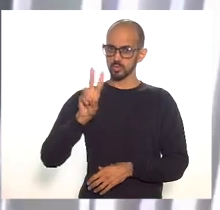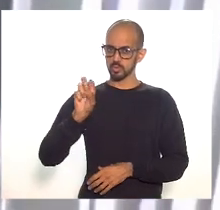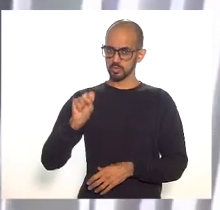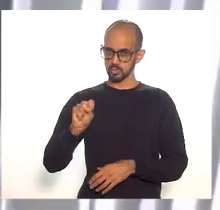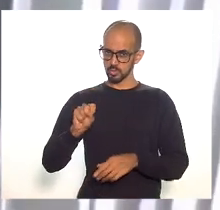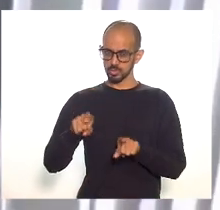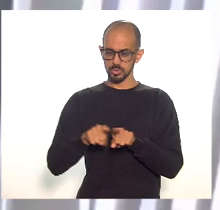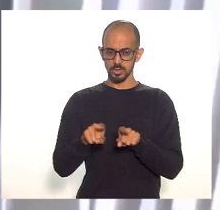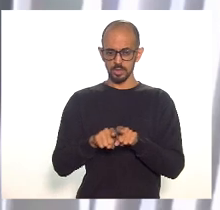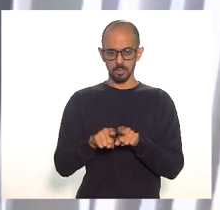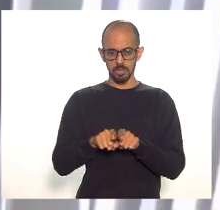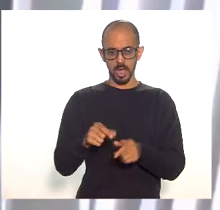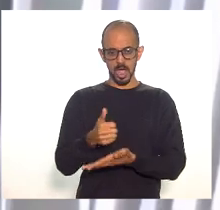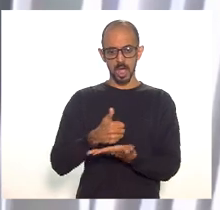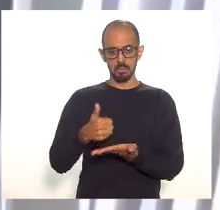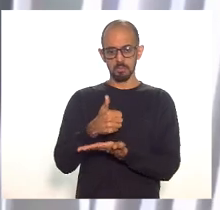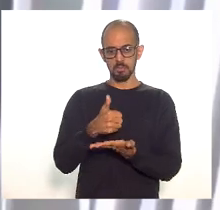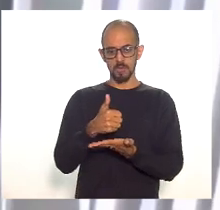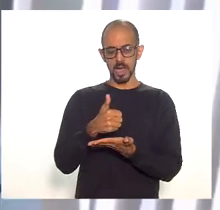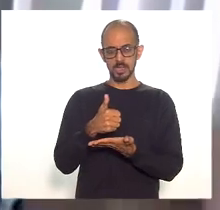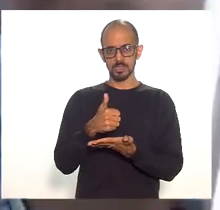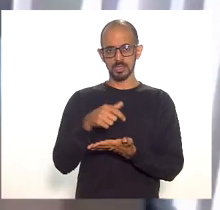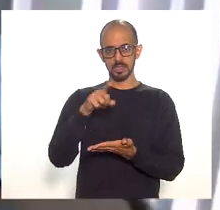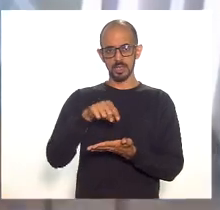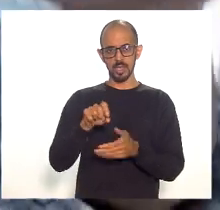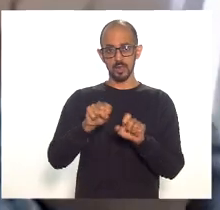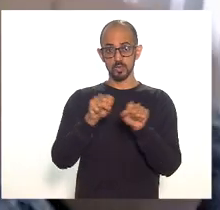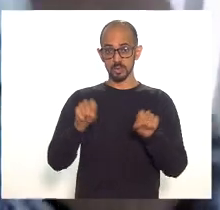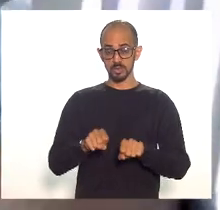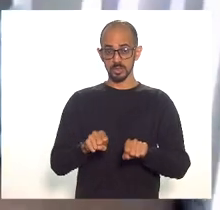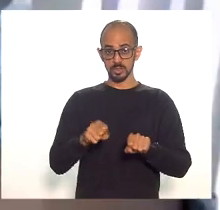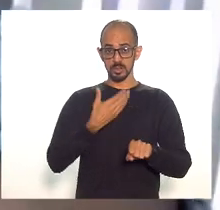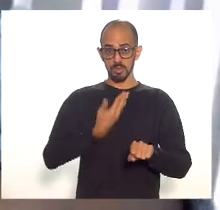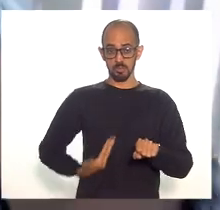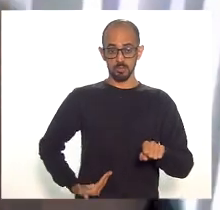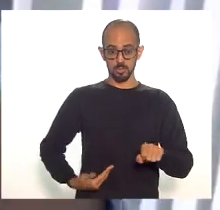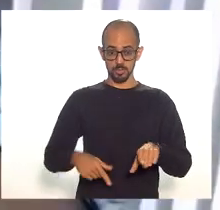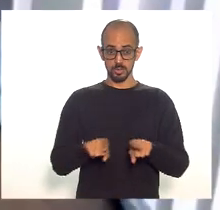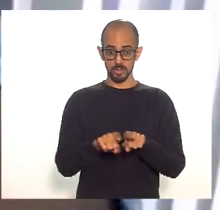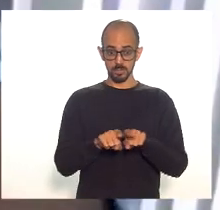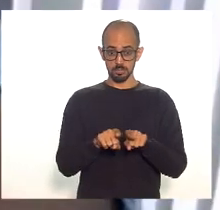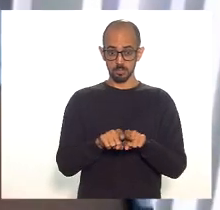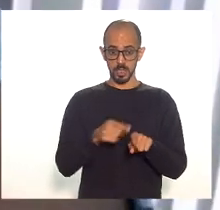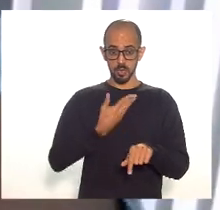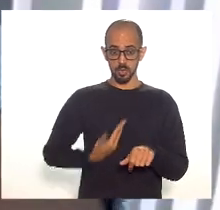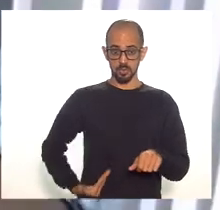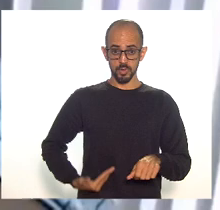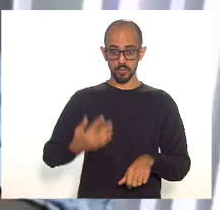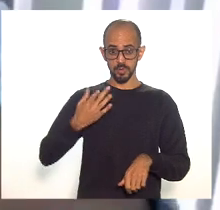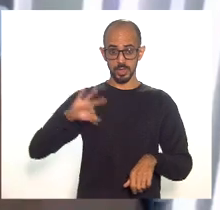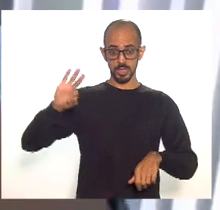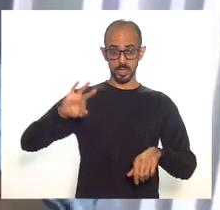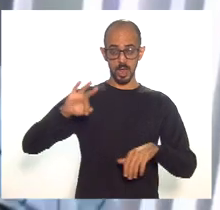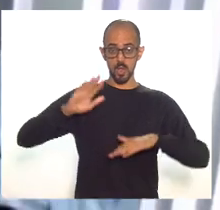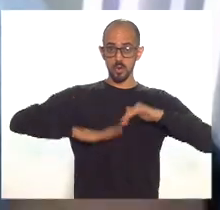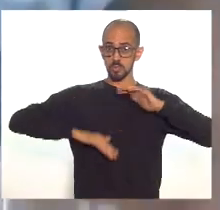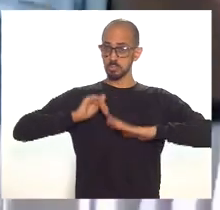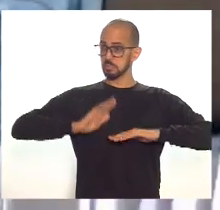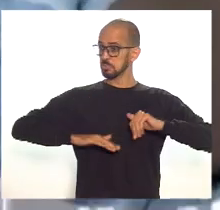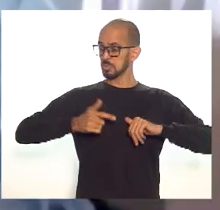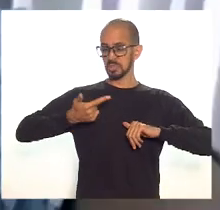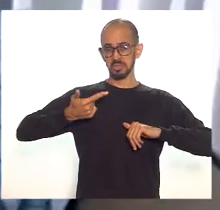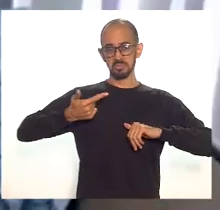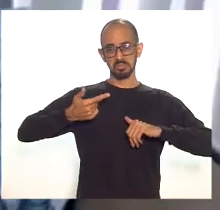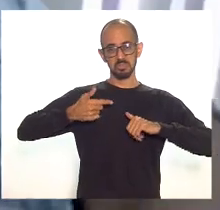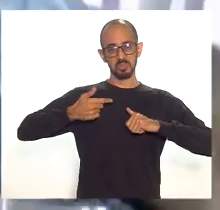os princípios que sustentam esse sistema público, que, inclusive, o governo federal, independente da pandemia, antes da pandemia,